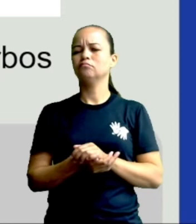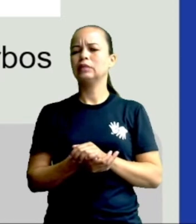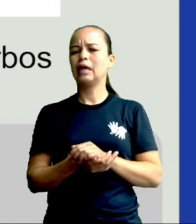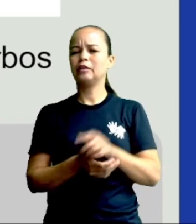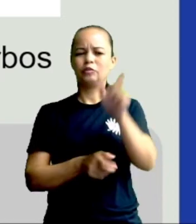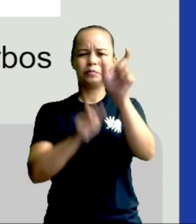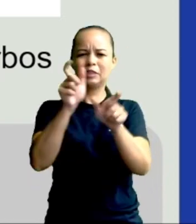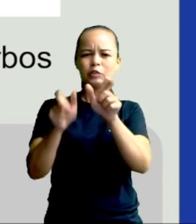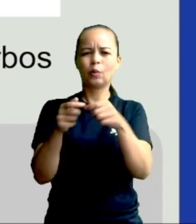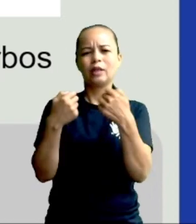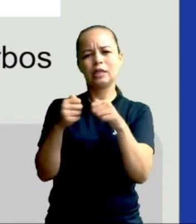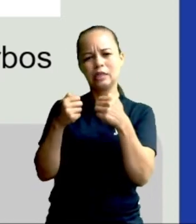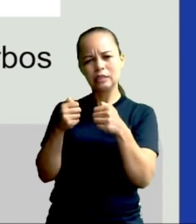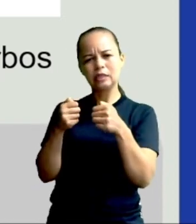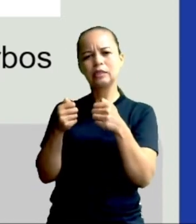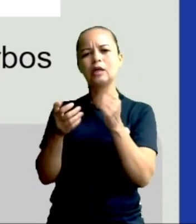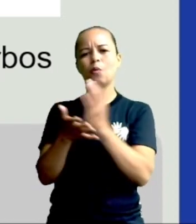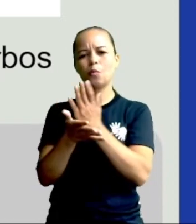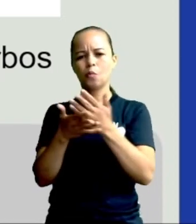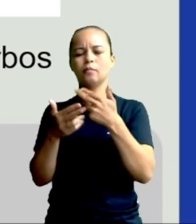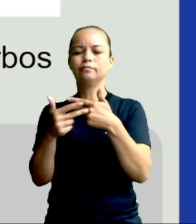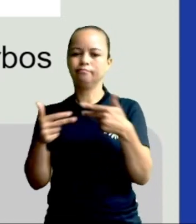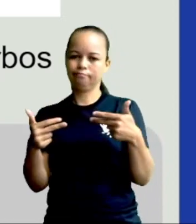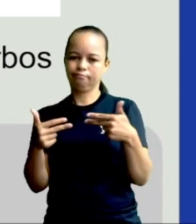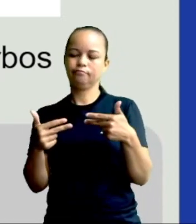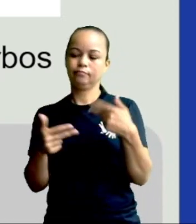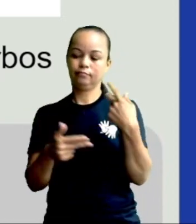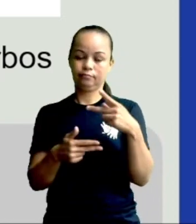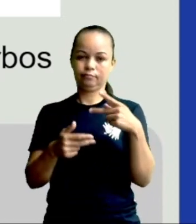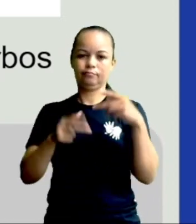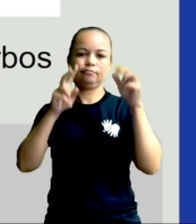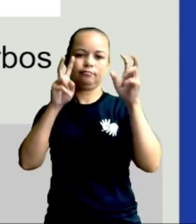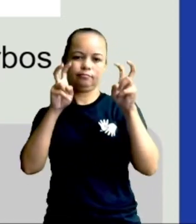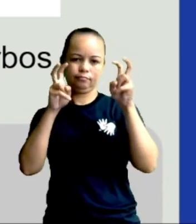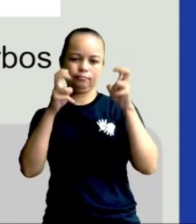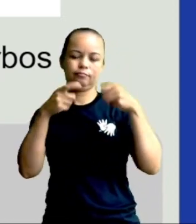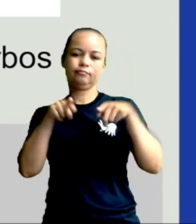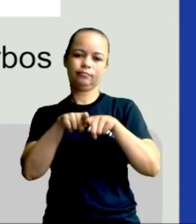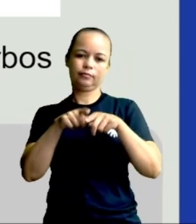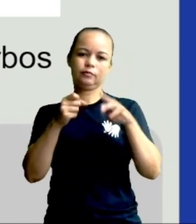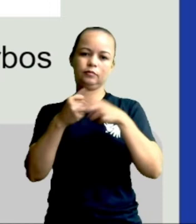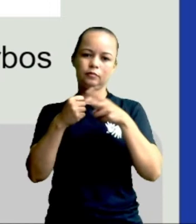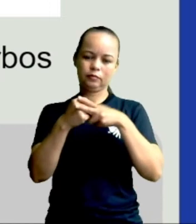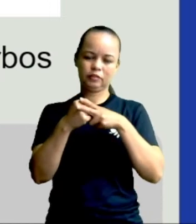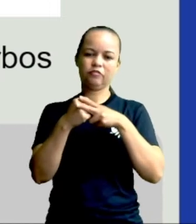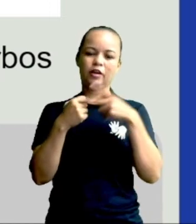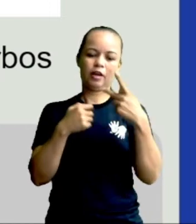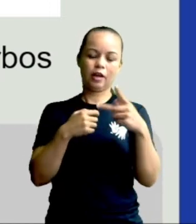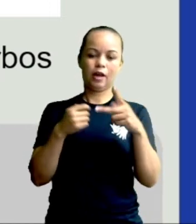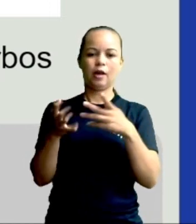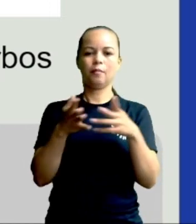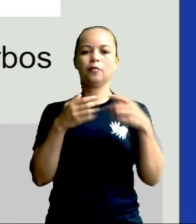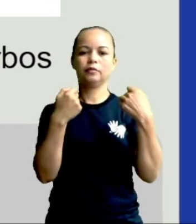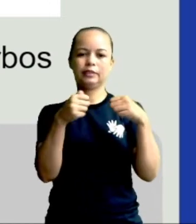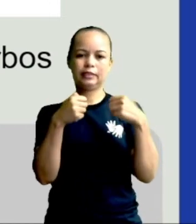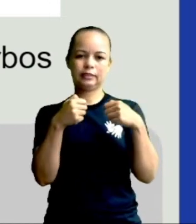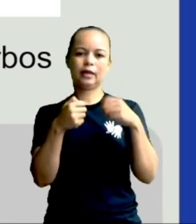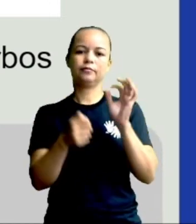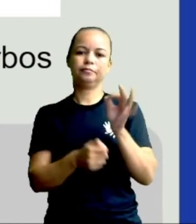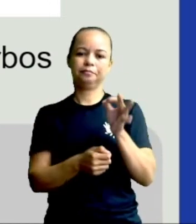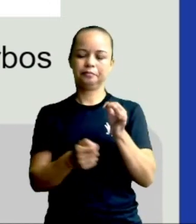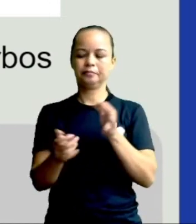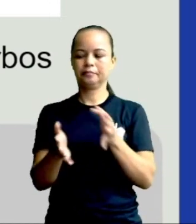de alguma coisa então nesse título também o uso do verbo a regência do verbo necessitar está